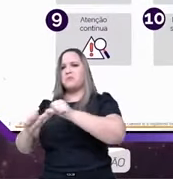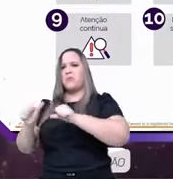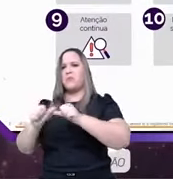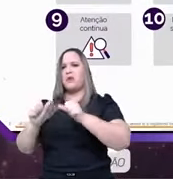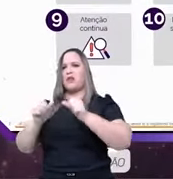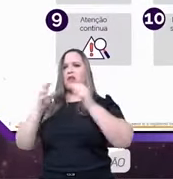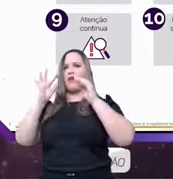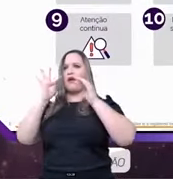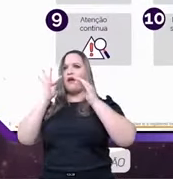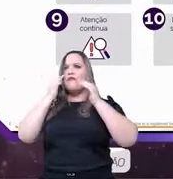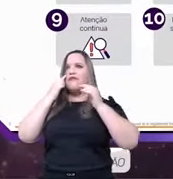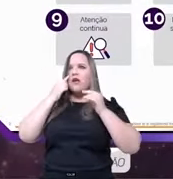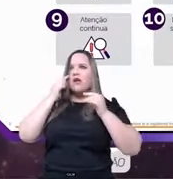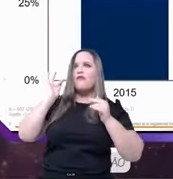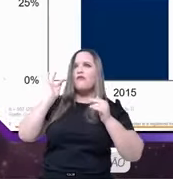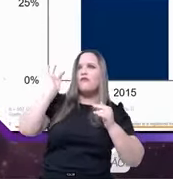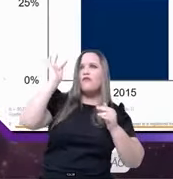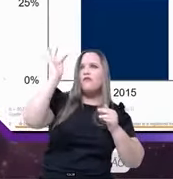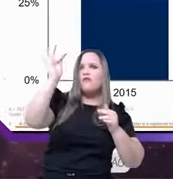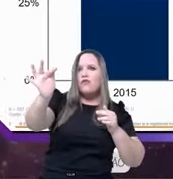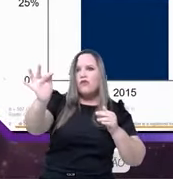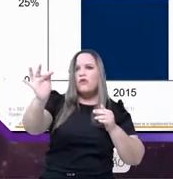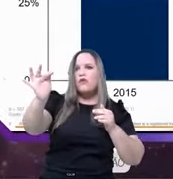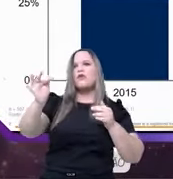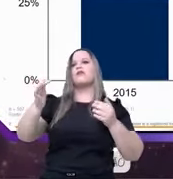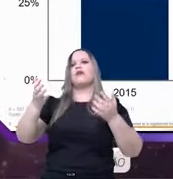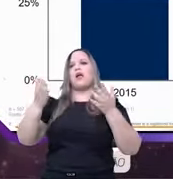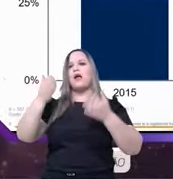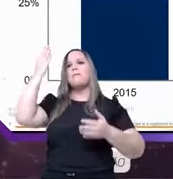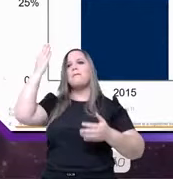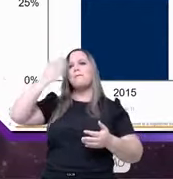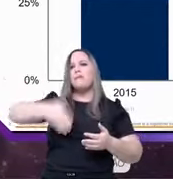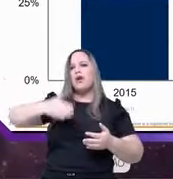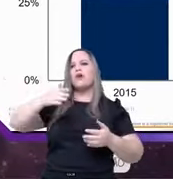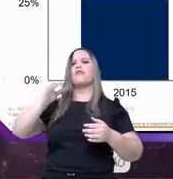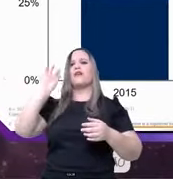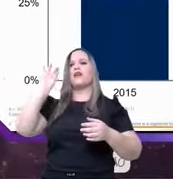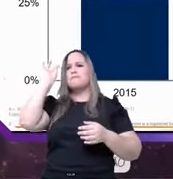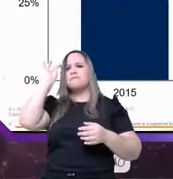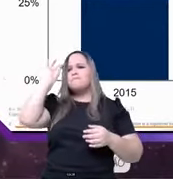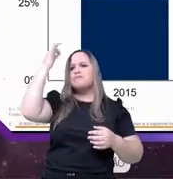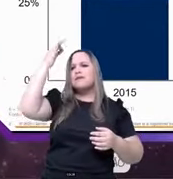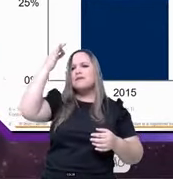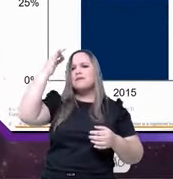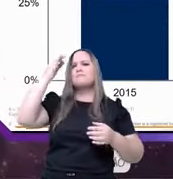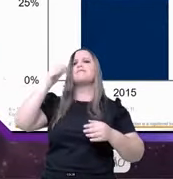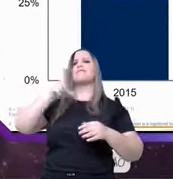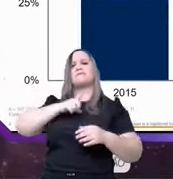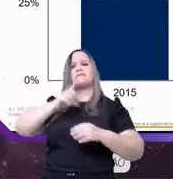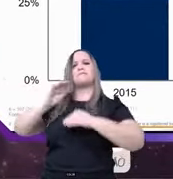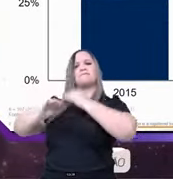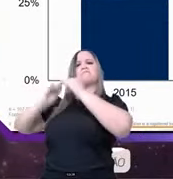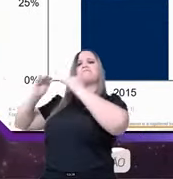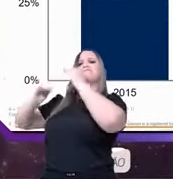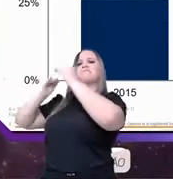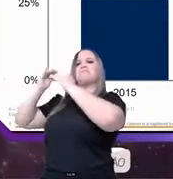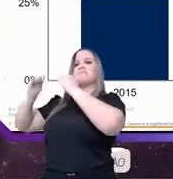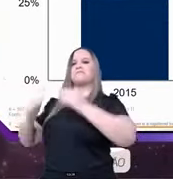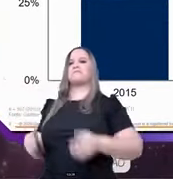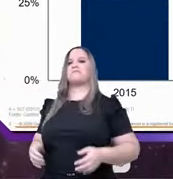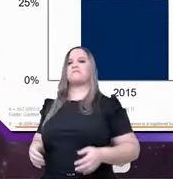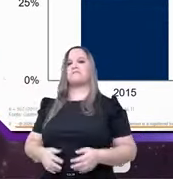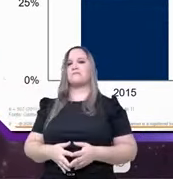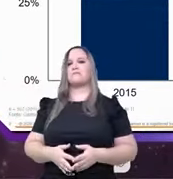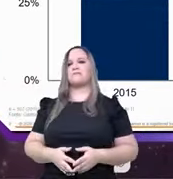quando nós olhamos para frente, e mais uma prova disso é que ágil está crescendo. o uso do ágil está crescendo.